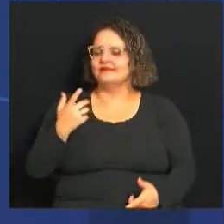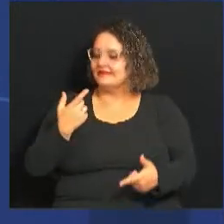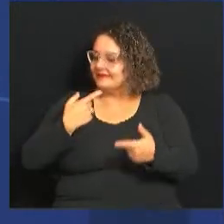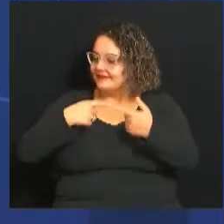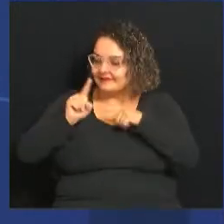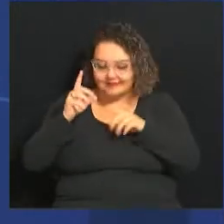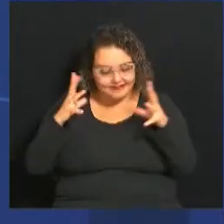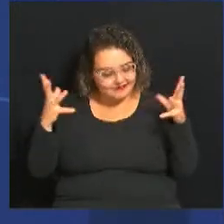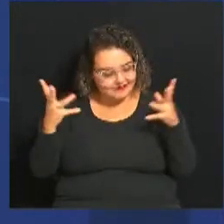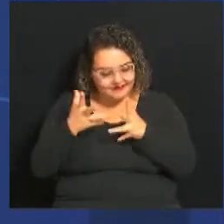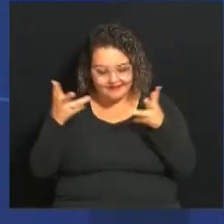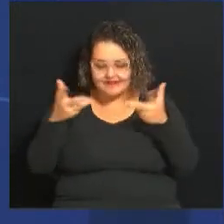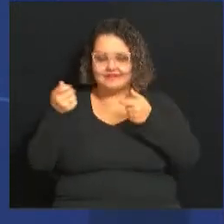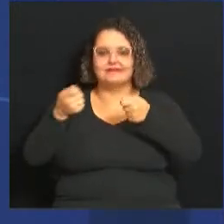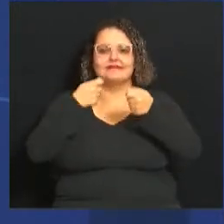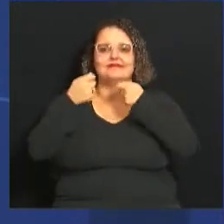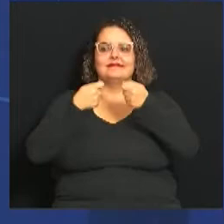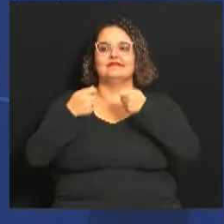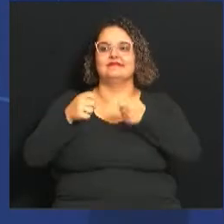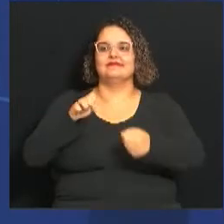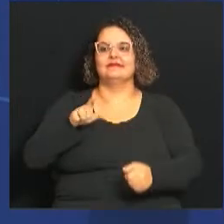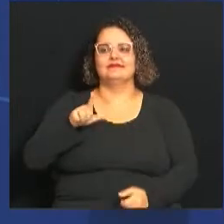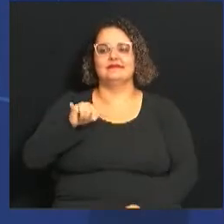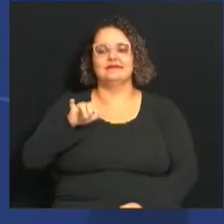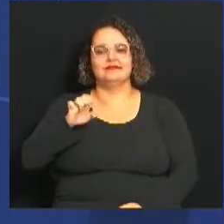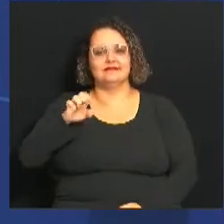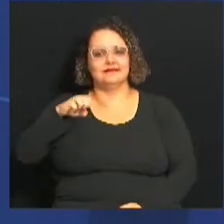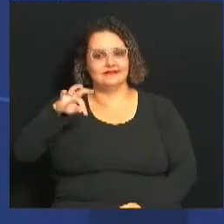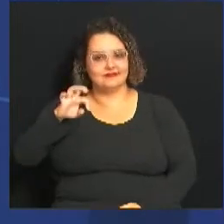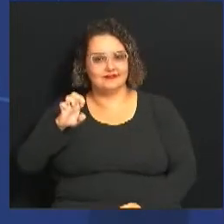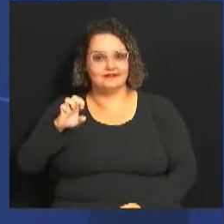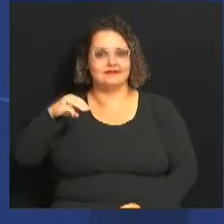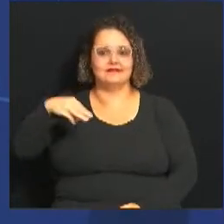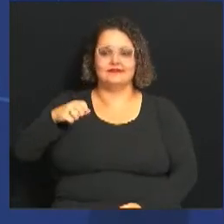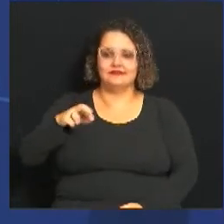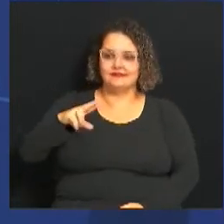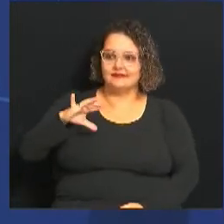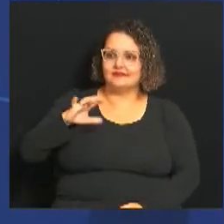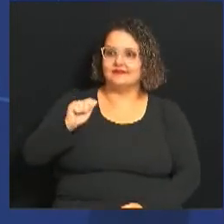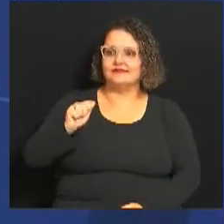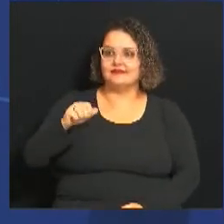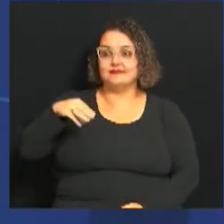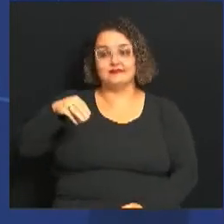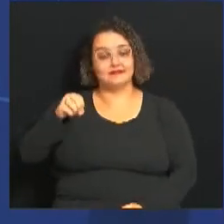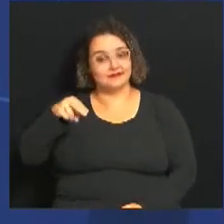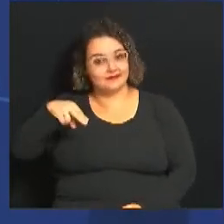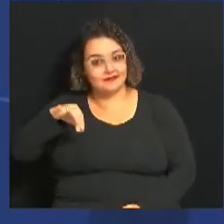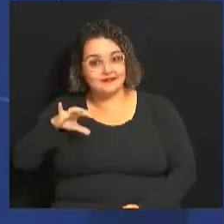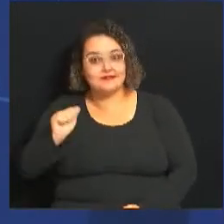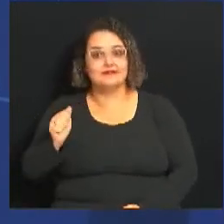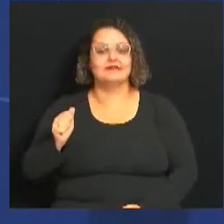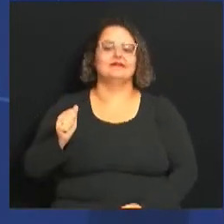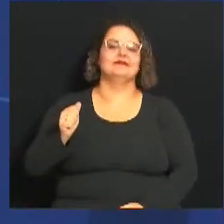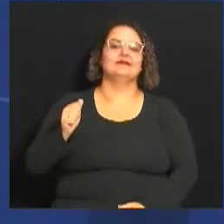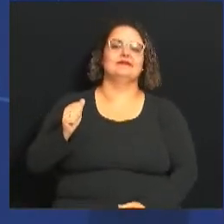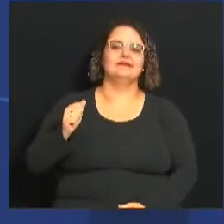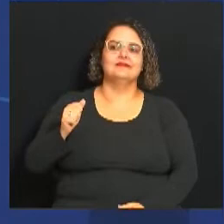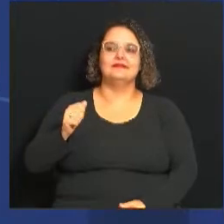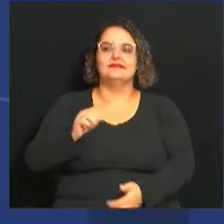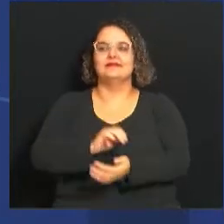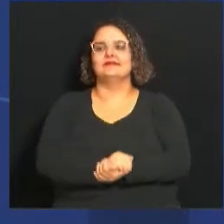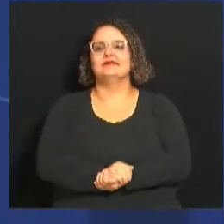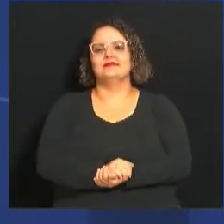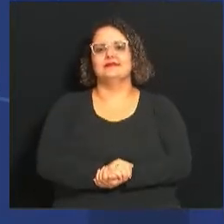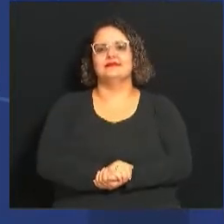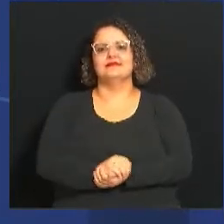a Eliette, a Ariane, Márcia, que são mães. A Mônica, né, que é filha, que deu este último